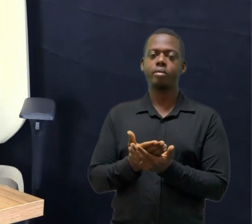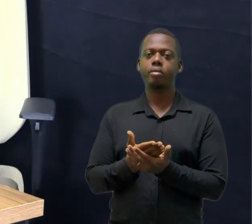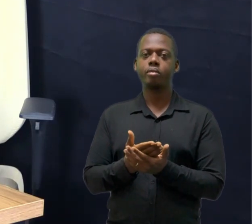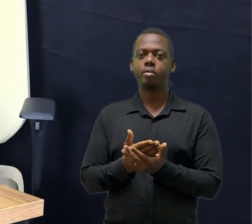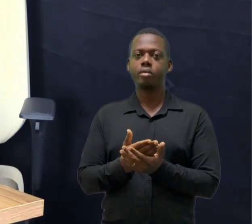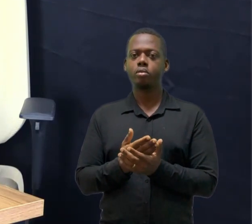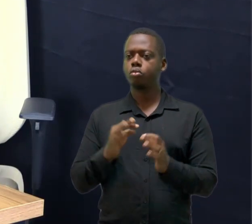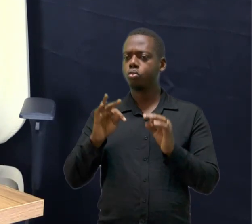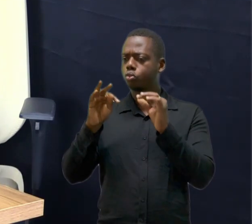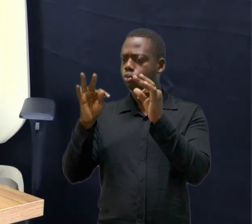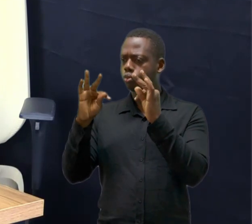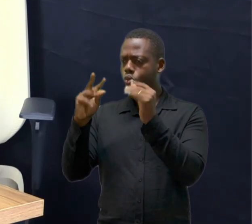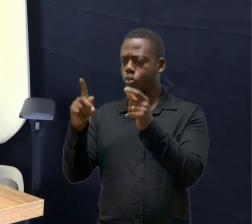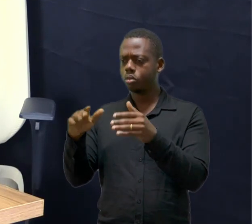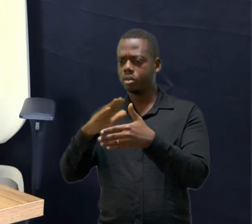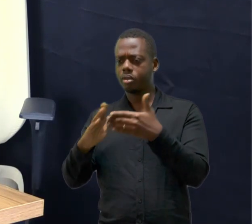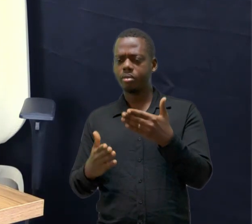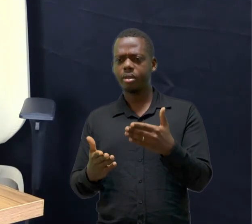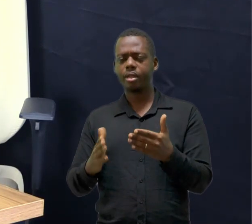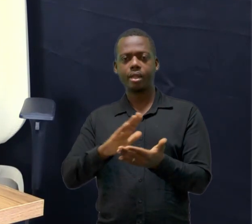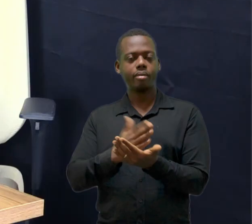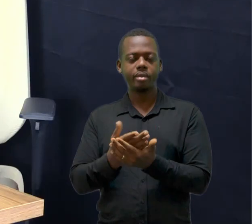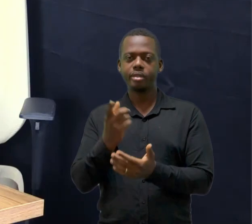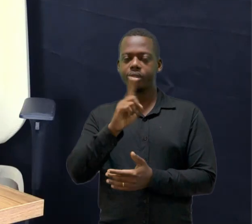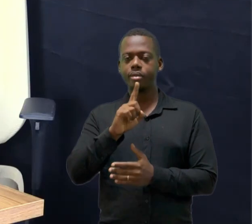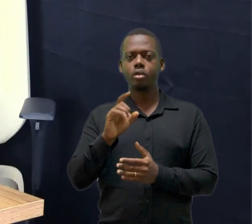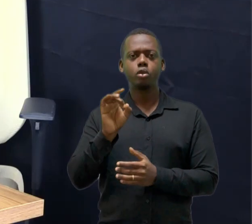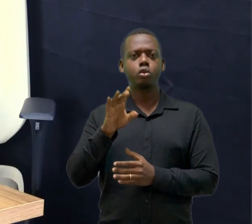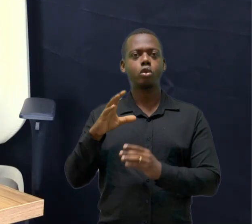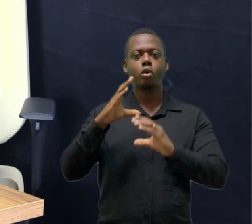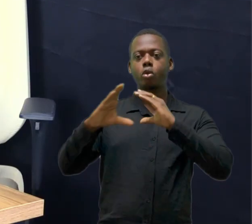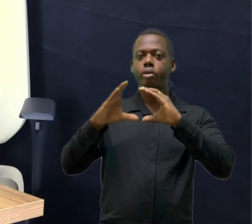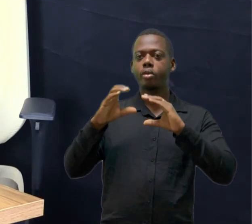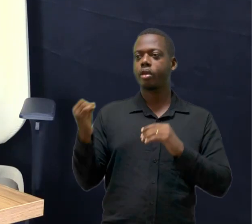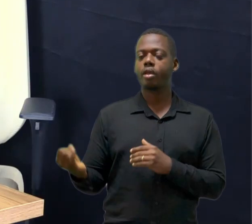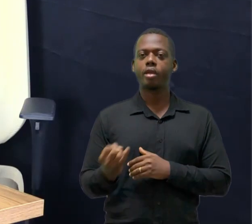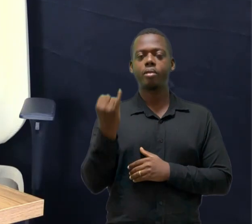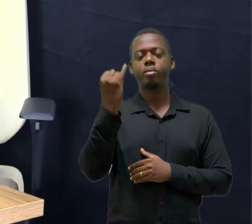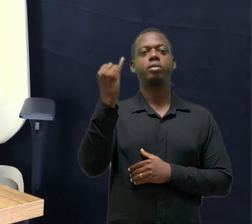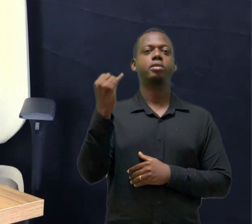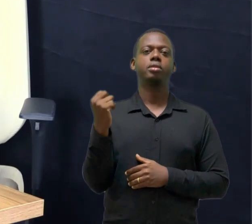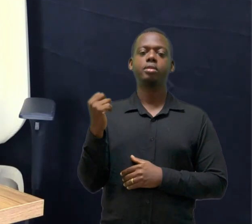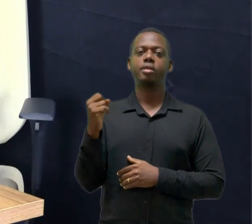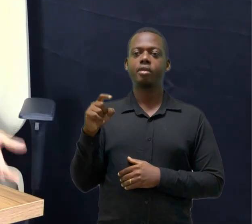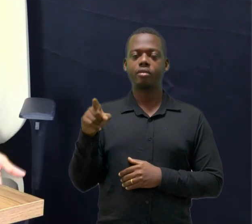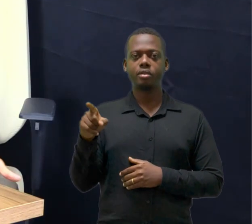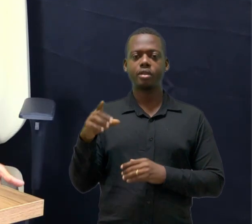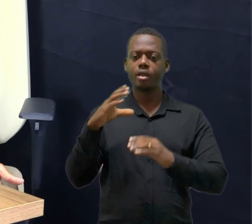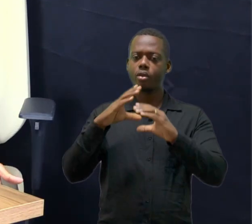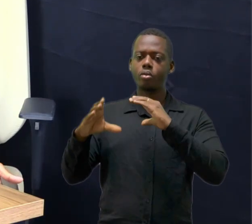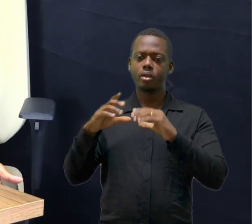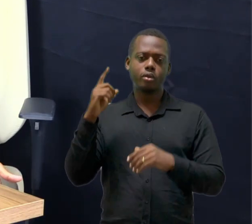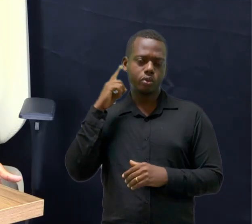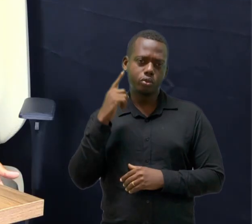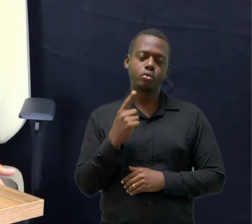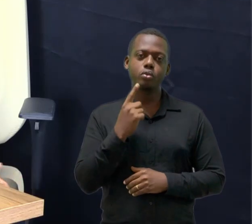nem todo mundo que aprende Libras é para ser intérprete, mas é para se comunicar, a importância da Libras na comunicação, que você vai se comunicar com o